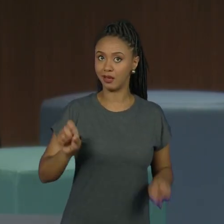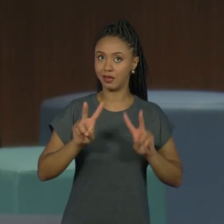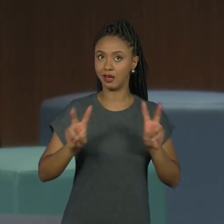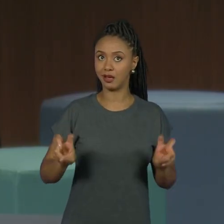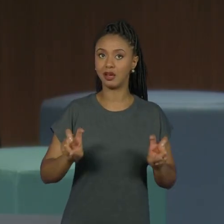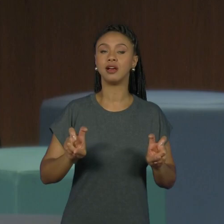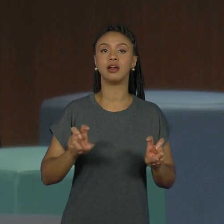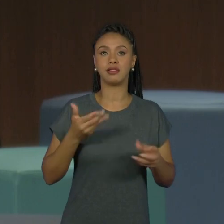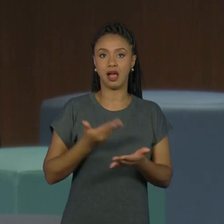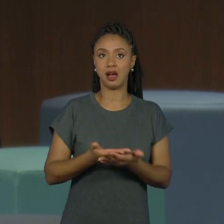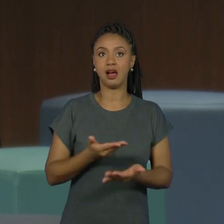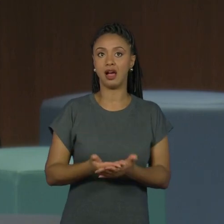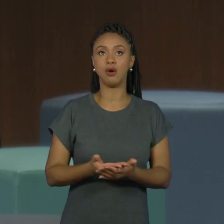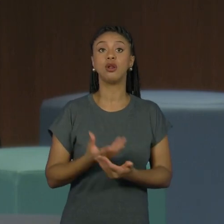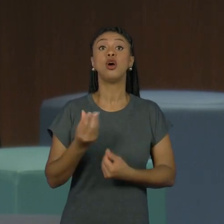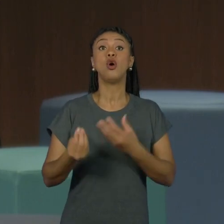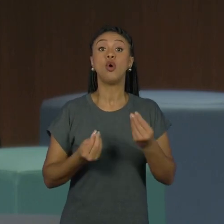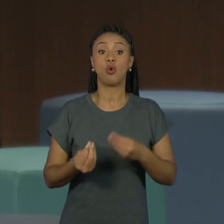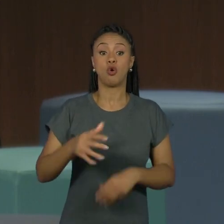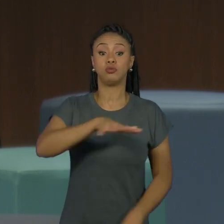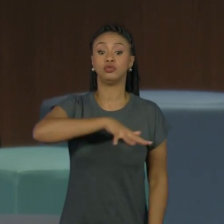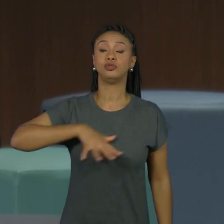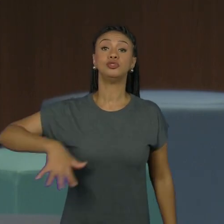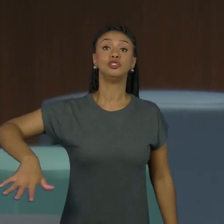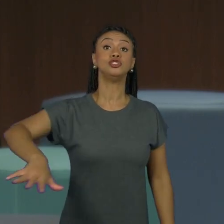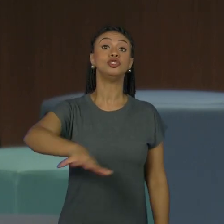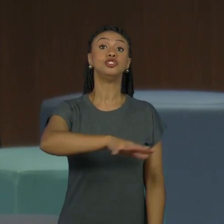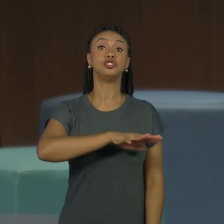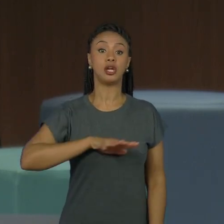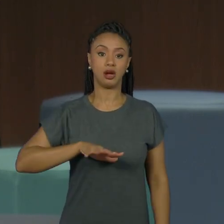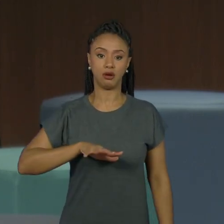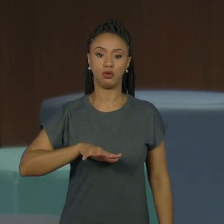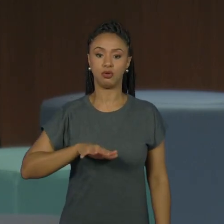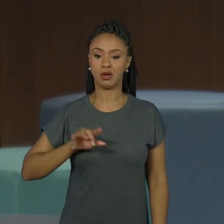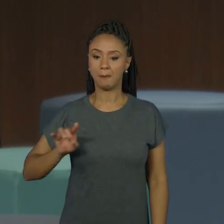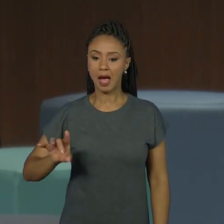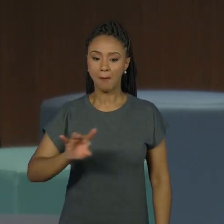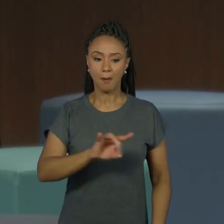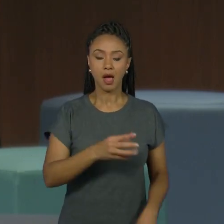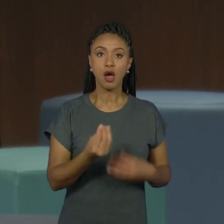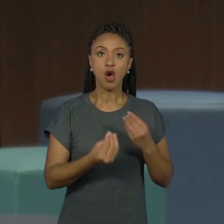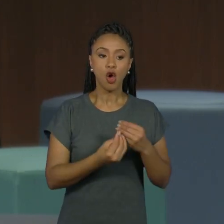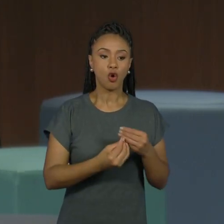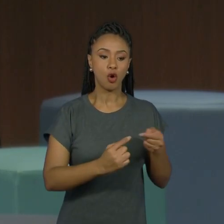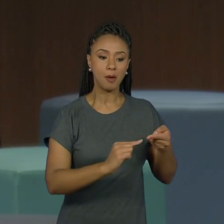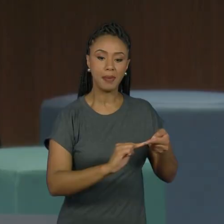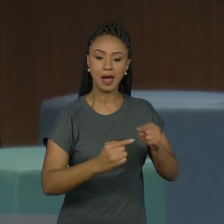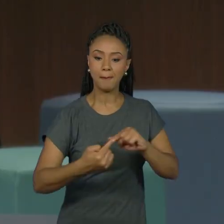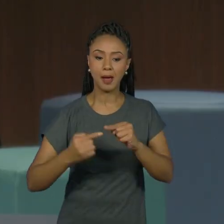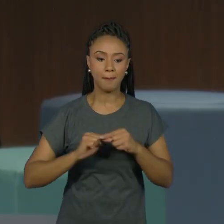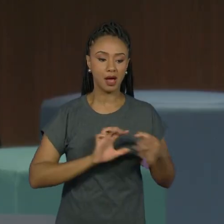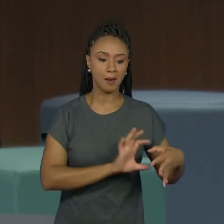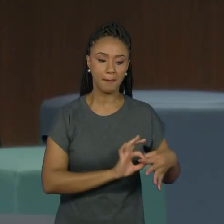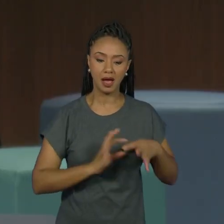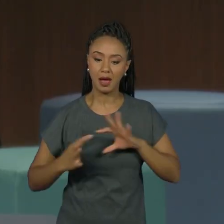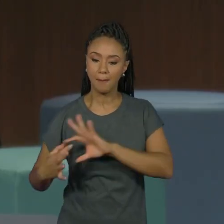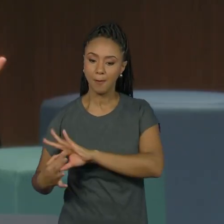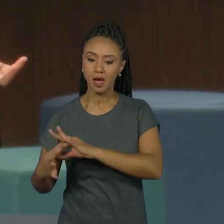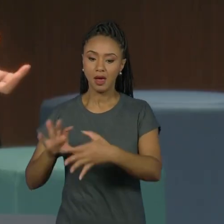que é a organização sistemicamente e qual seria a melhor maneira de organizar